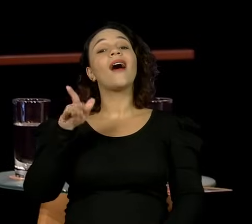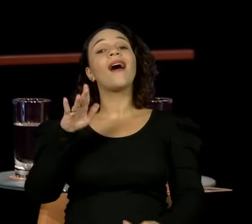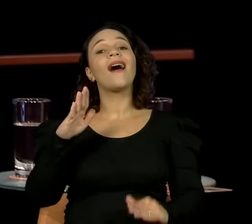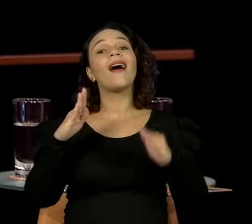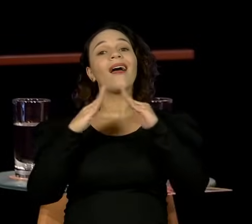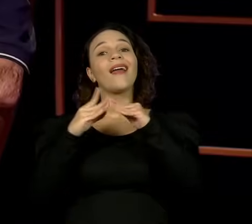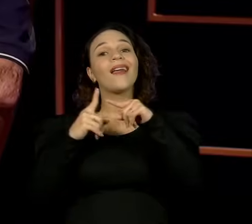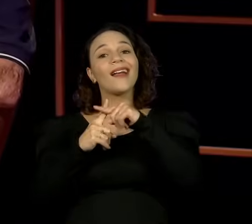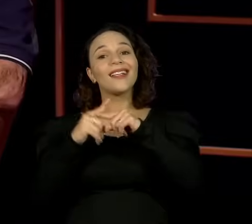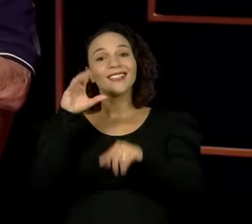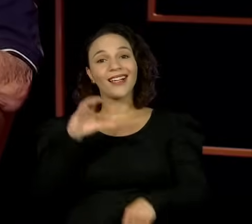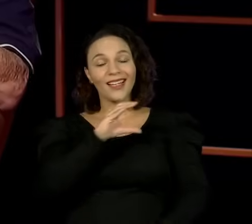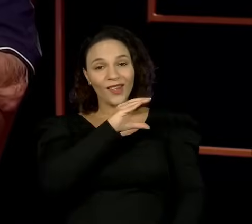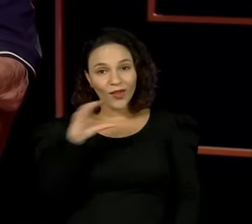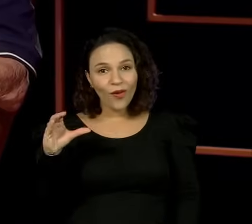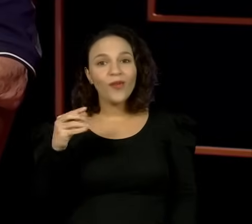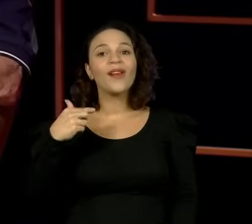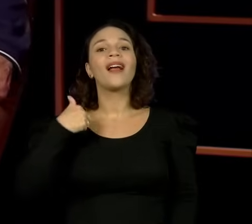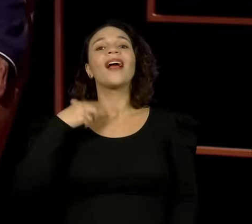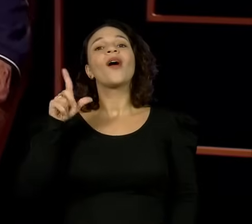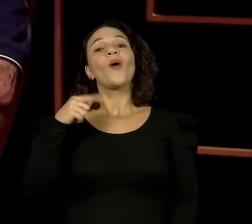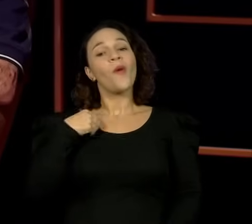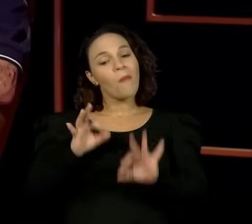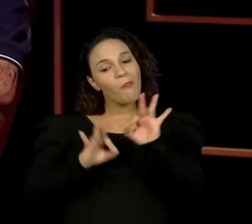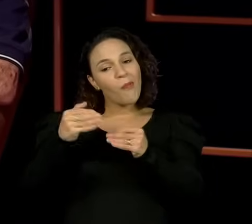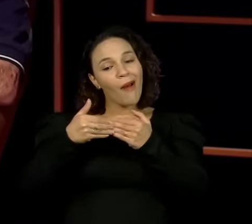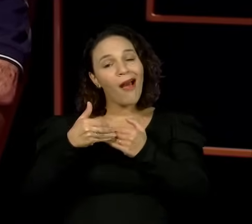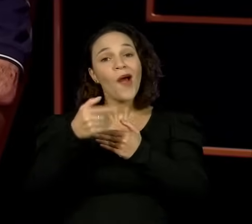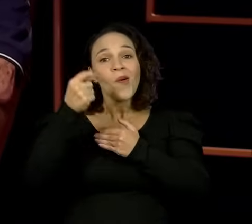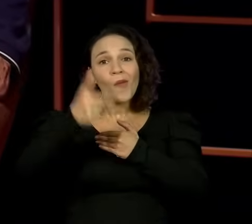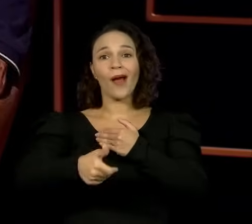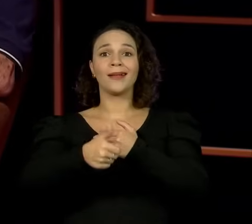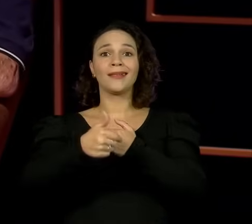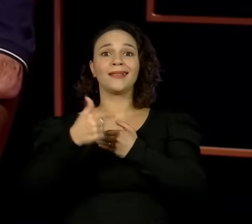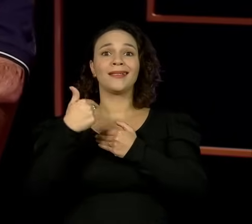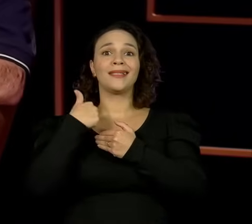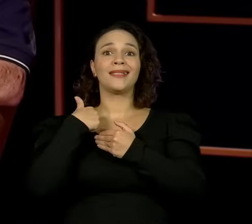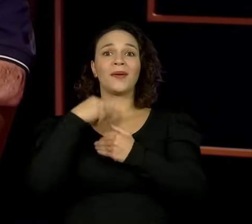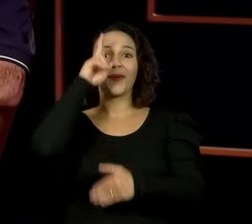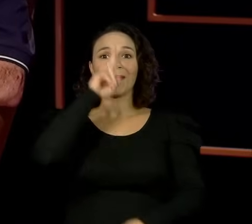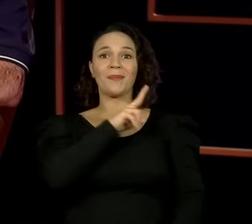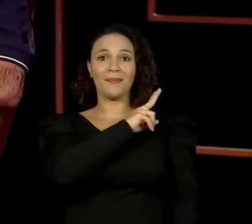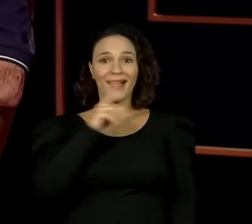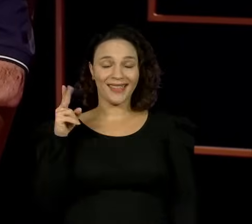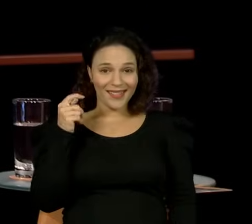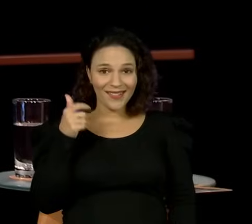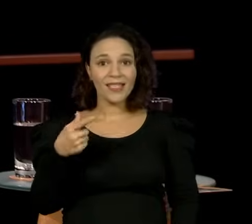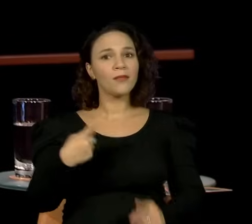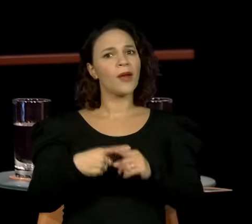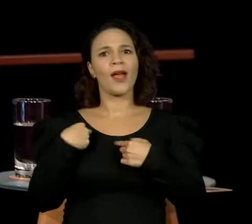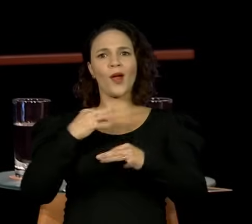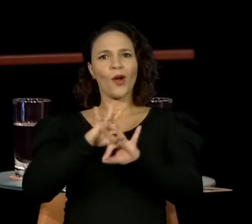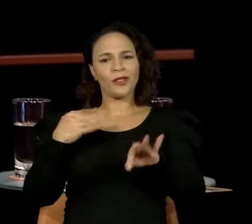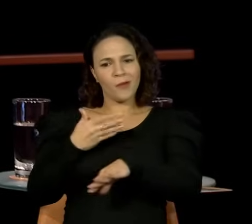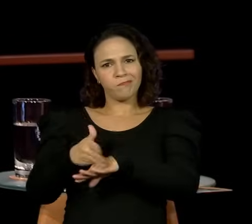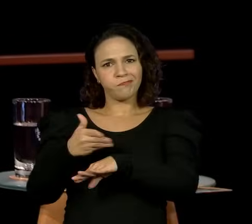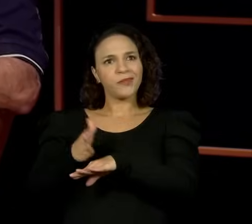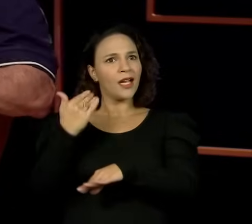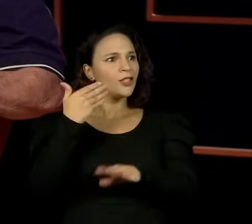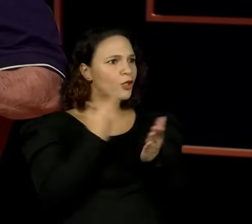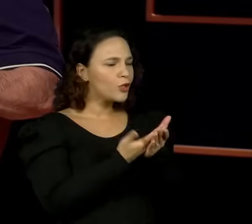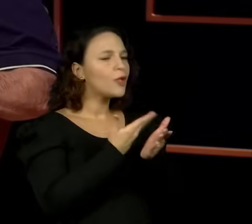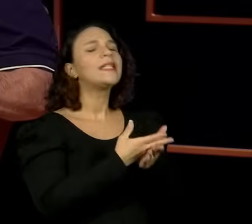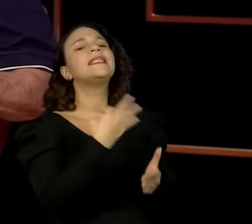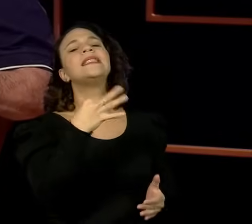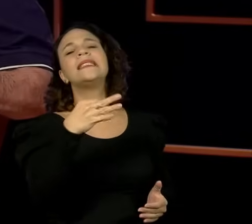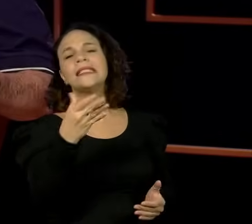E eu não sei como é que não virei padre, porque eu era um ótimo coroinha. Você estudou uma época no Claretiano?